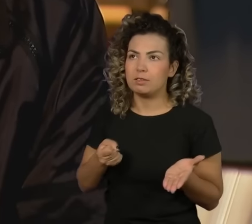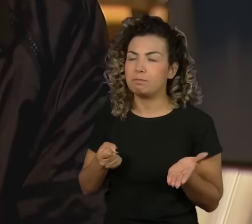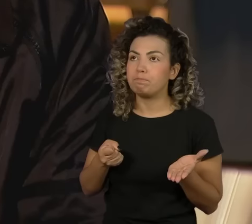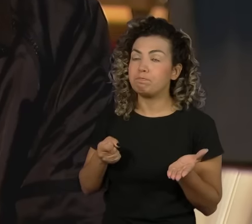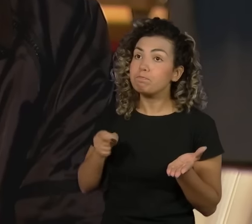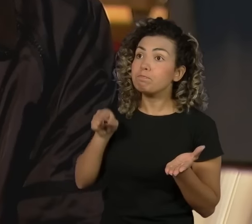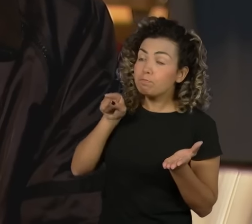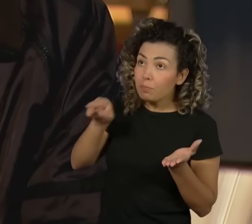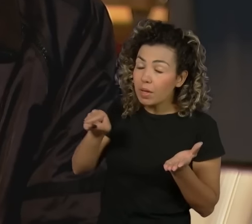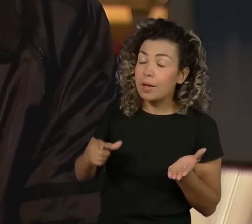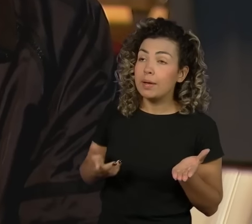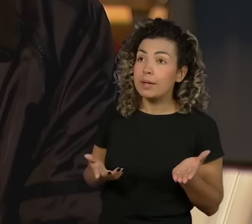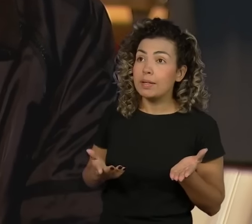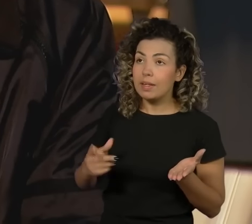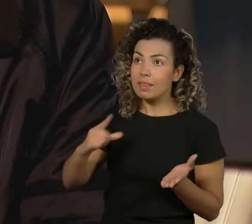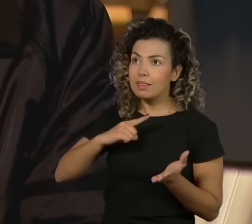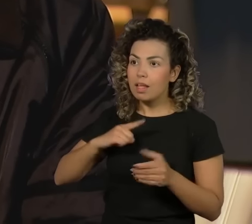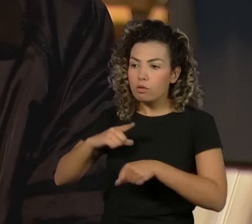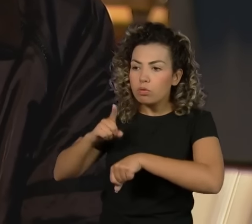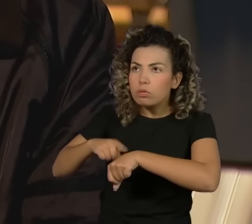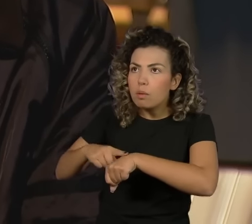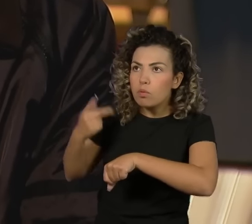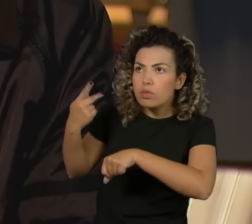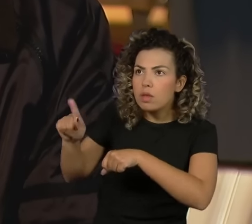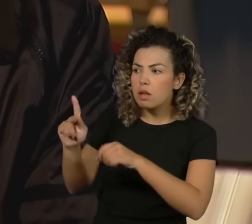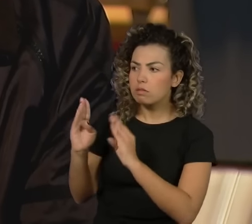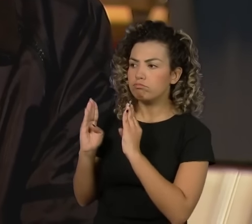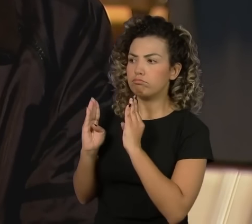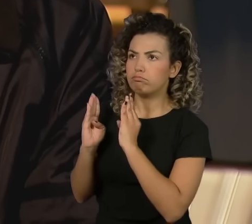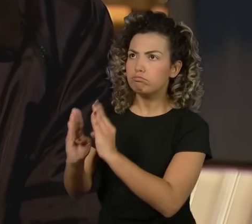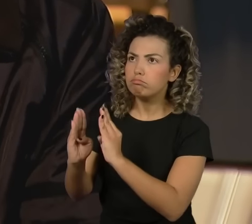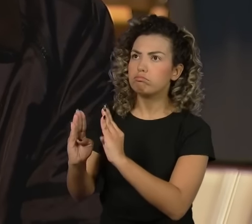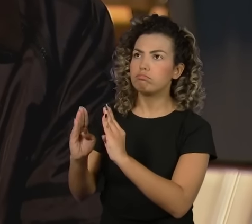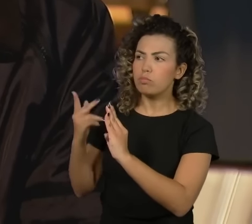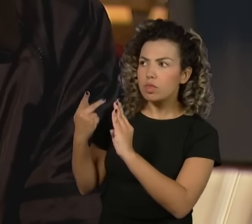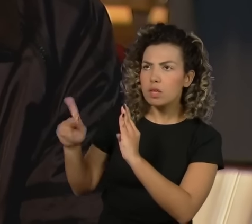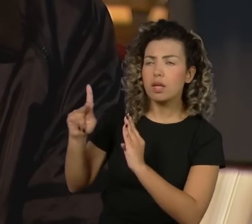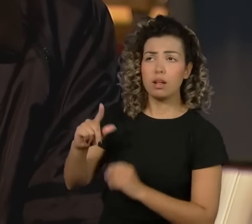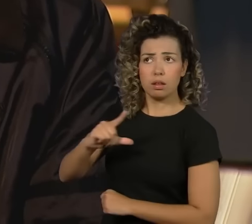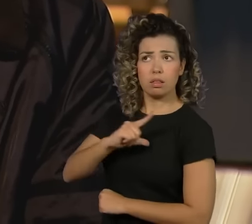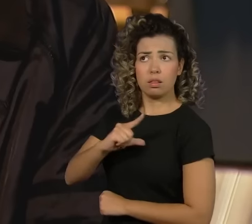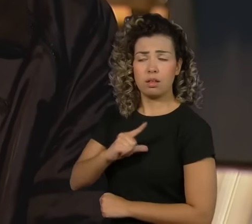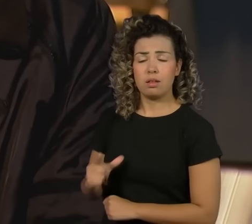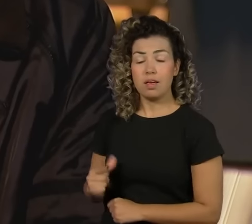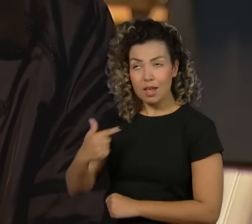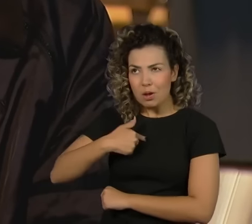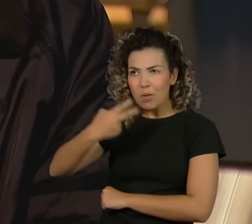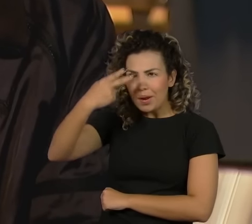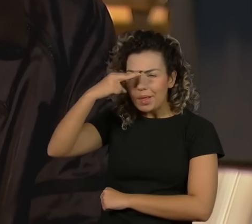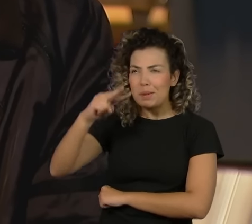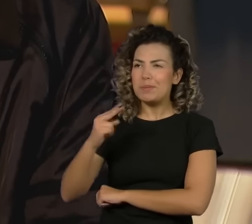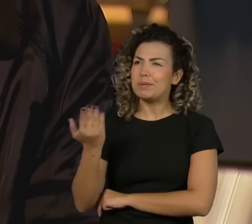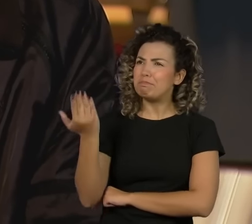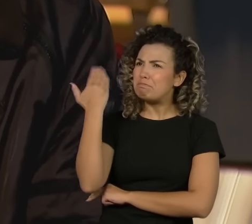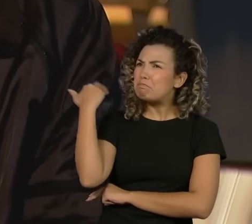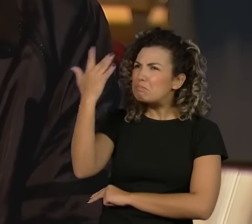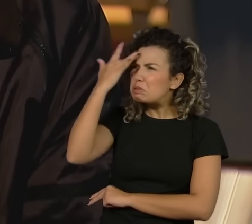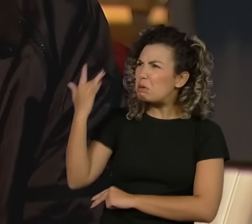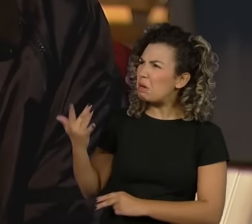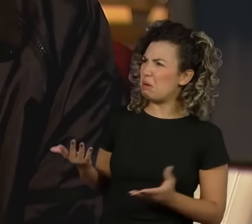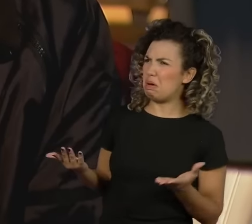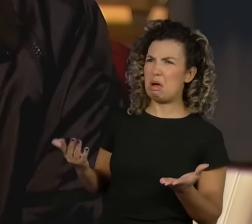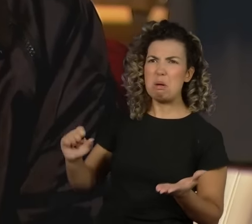hora, né? Ele tinha uma coluna ali, entendeu? Eu me lembro que muita gente ficava puto com ele por